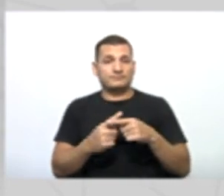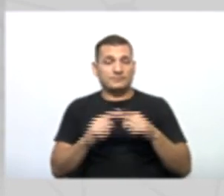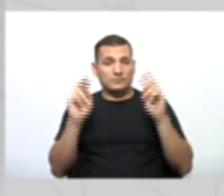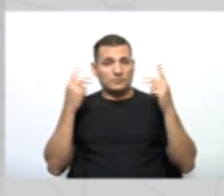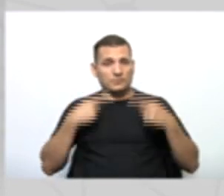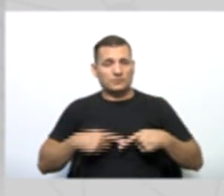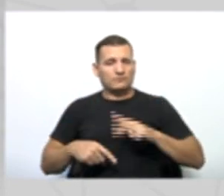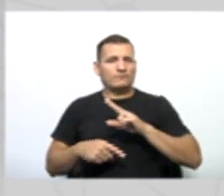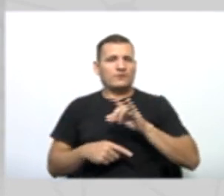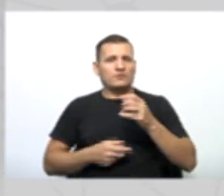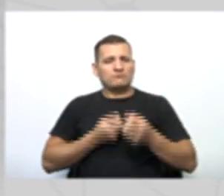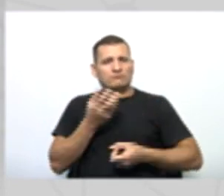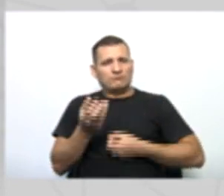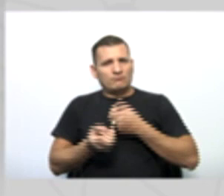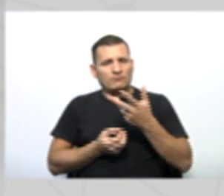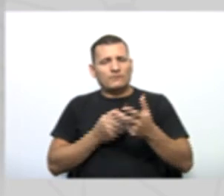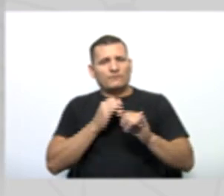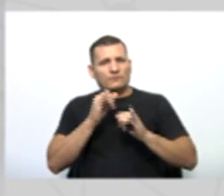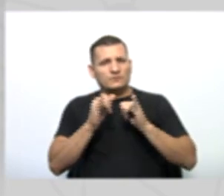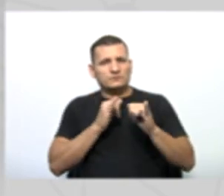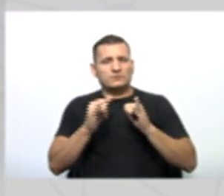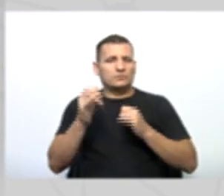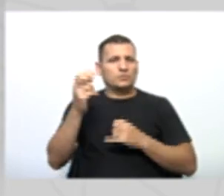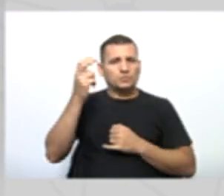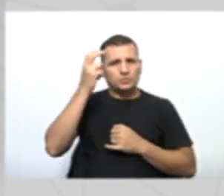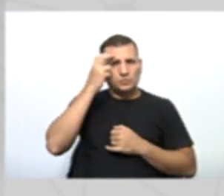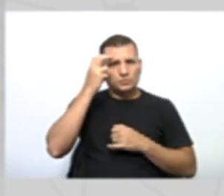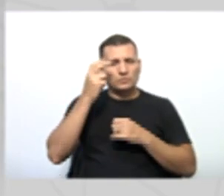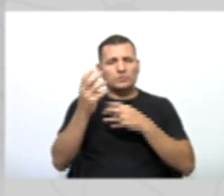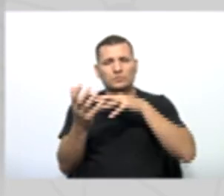que vai construindo a sua cultura e visão de mundo.